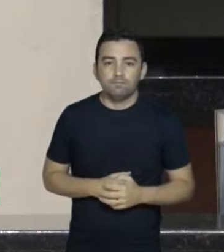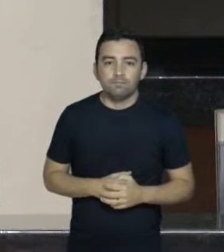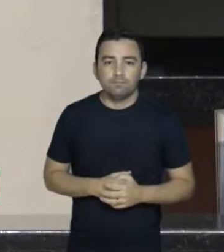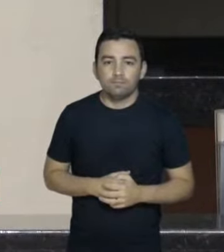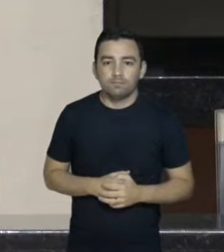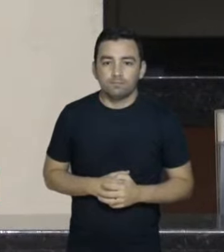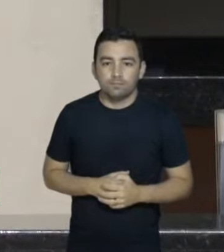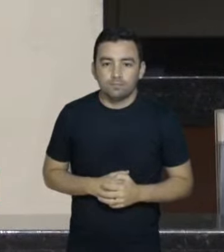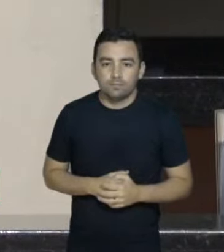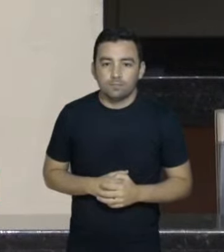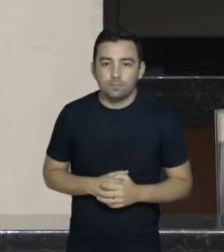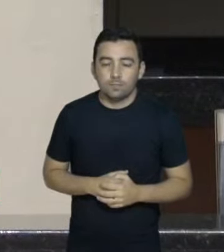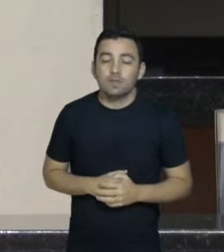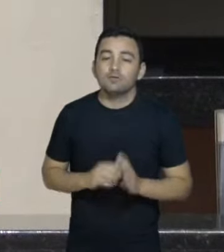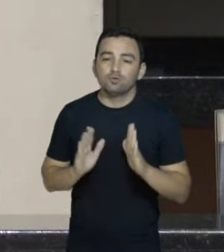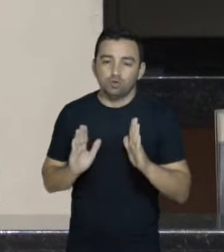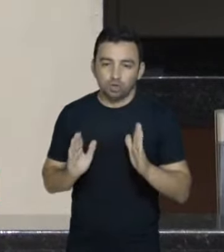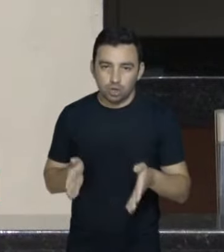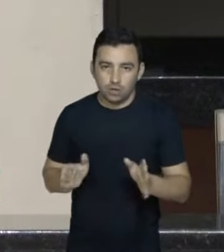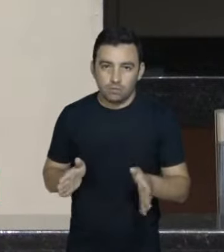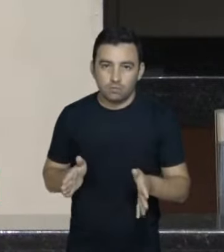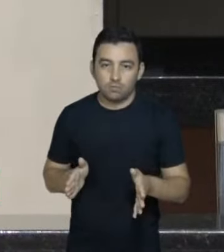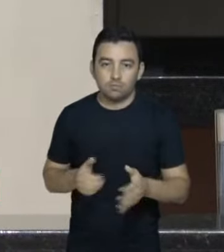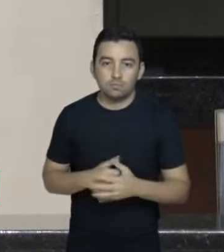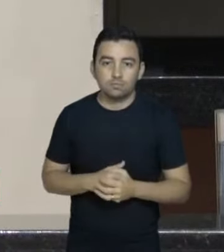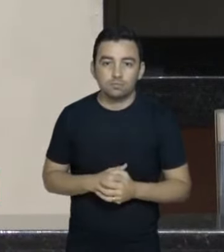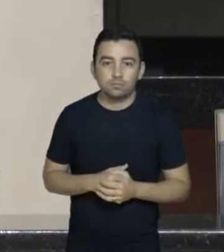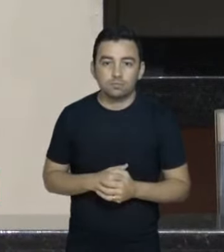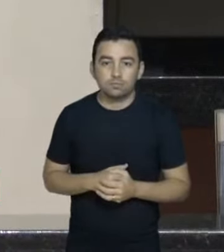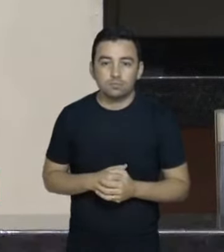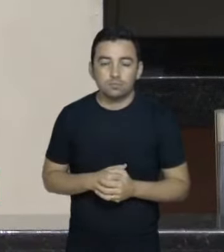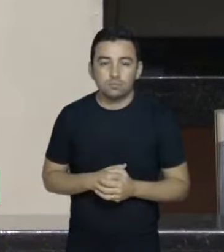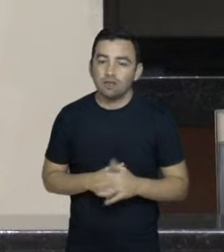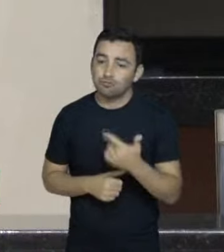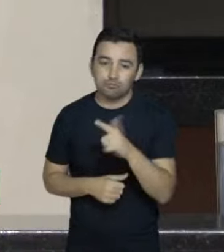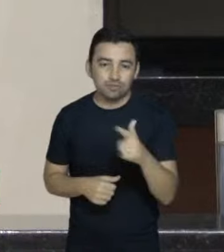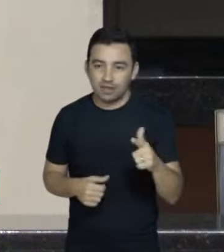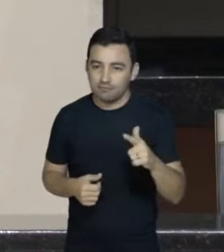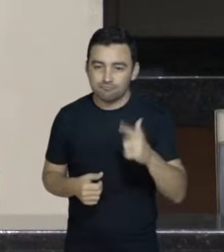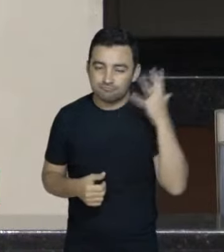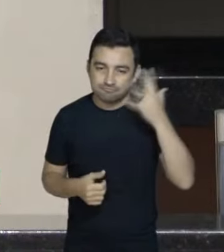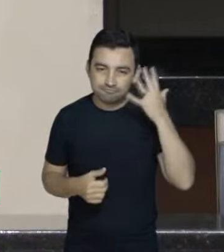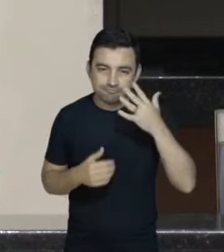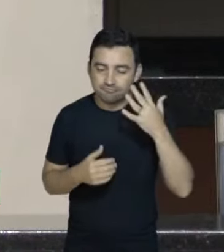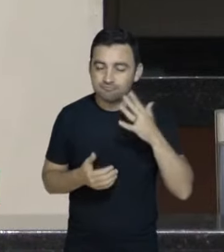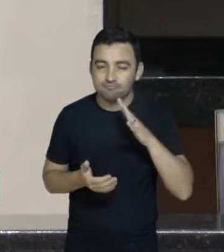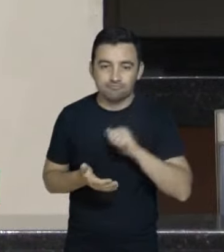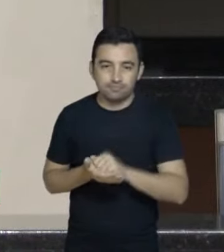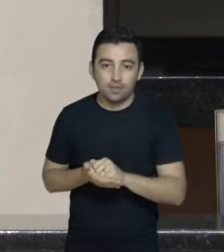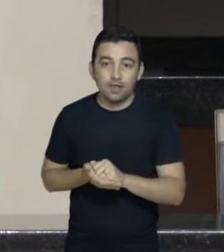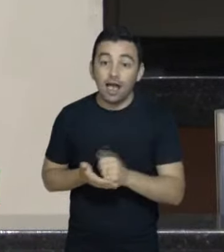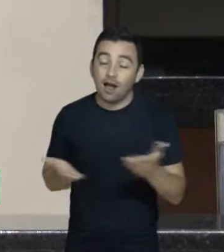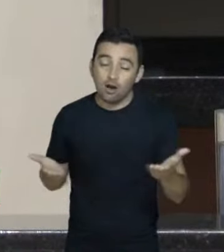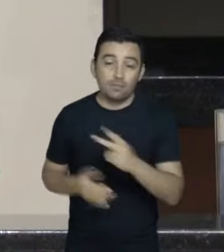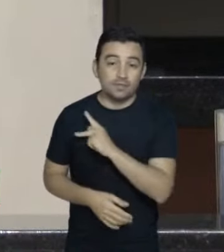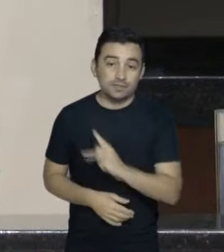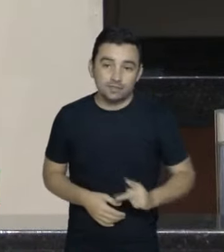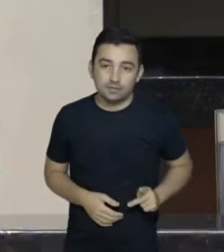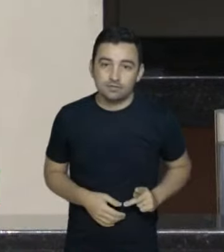feita a manifestação, deputado Sargento Lima, não havendo mais oradores inscritos, esta